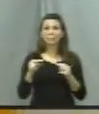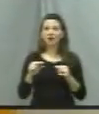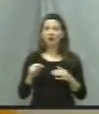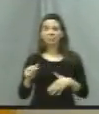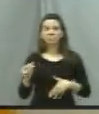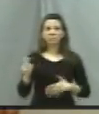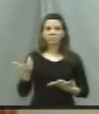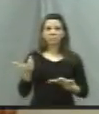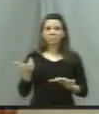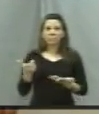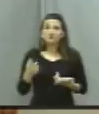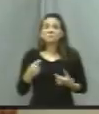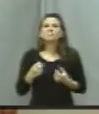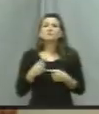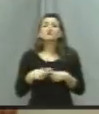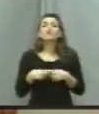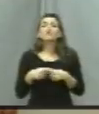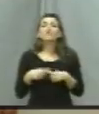não devo nada a ninguém.